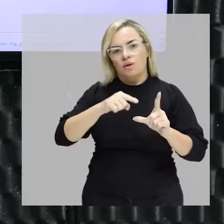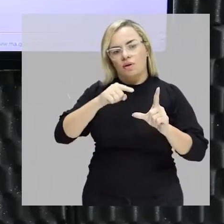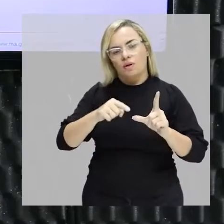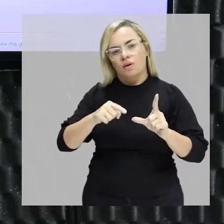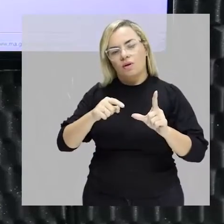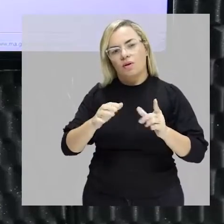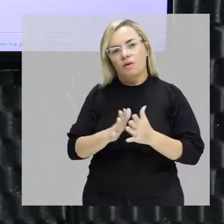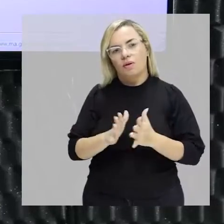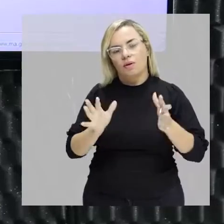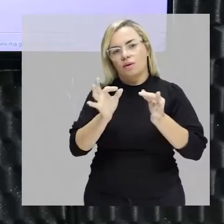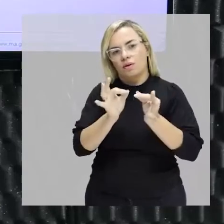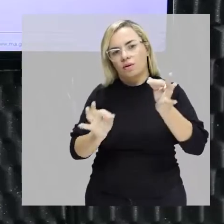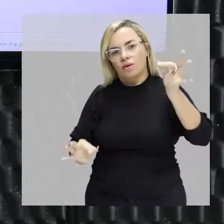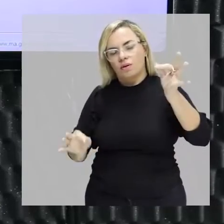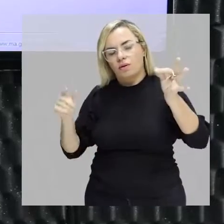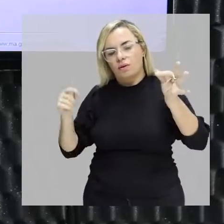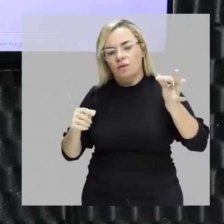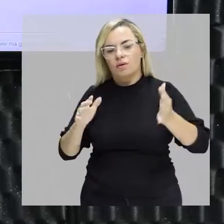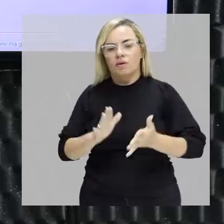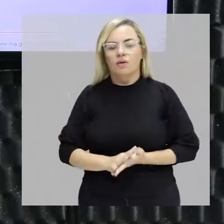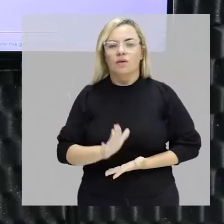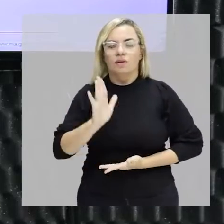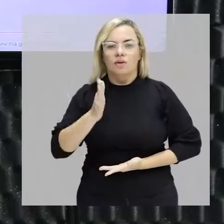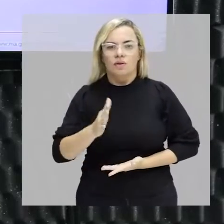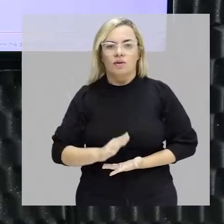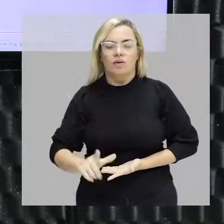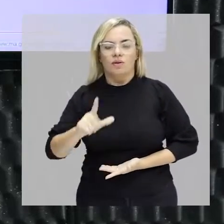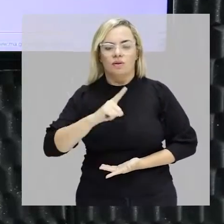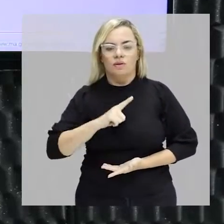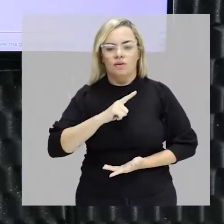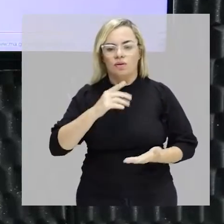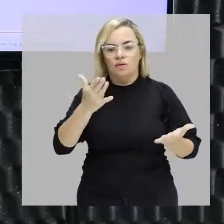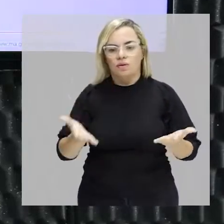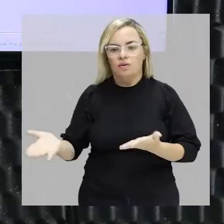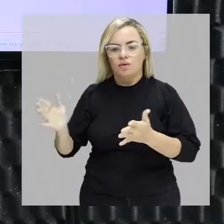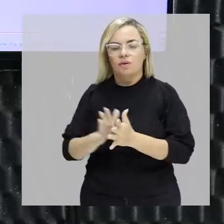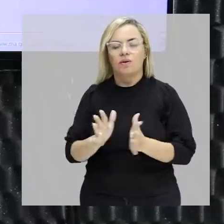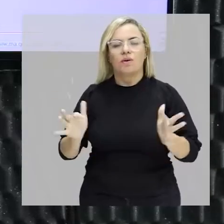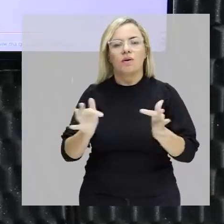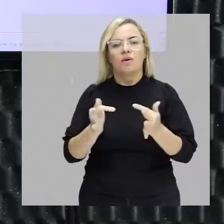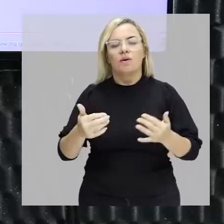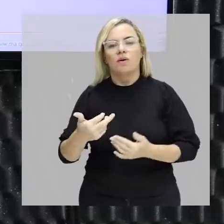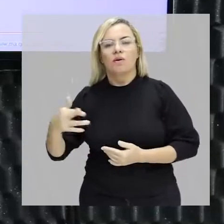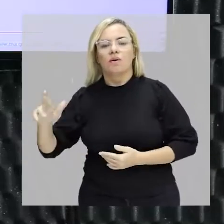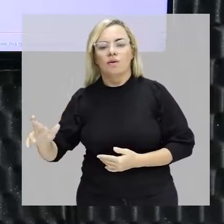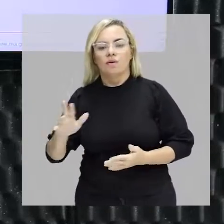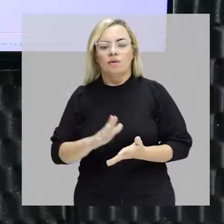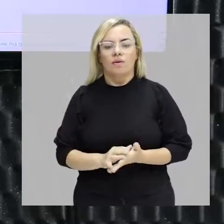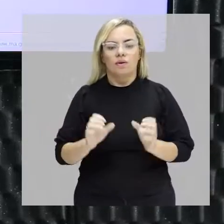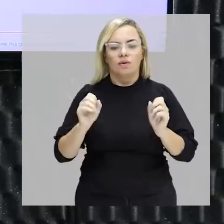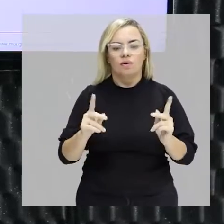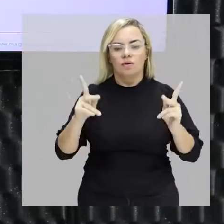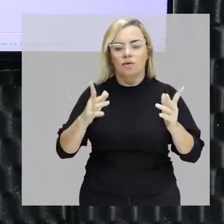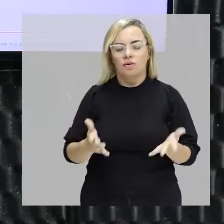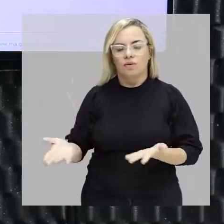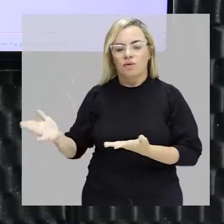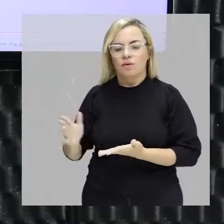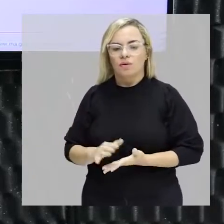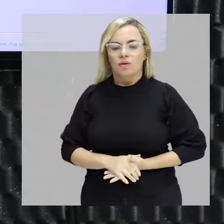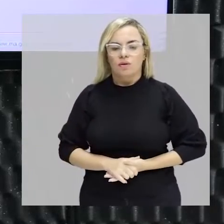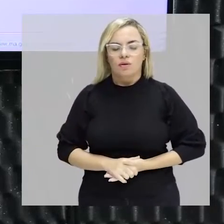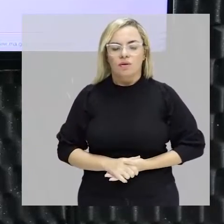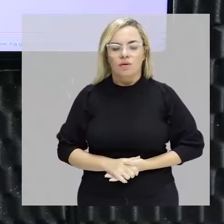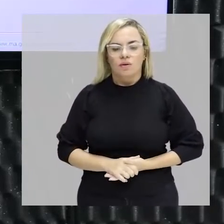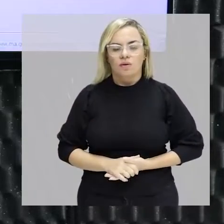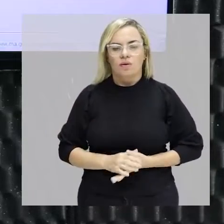reta. E gráfico reta, eu já tenho uma função do primeiro grau, tá? Nesse caso aqui, eu te trago